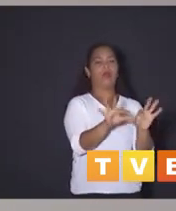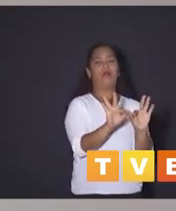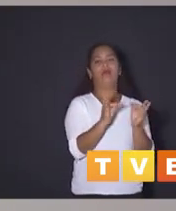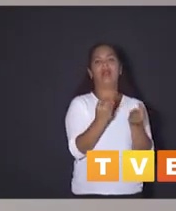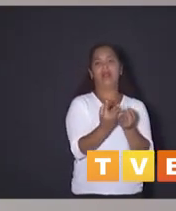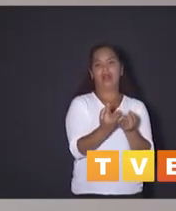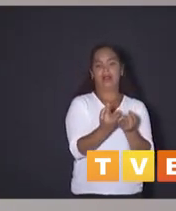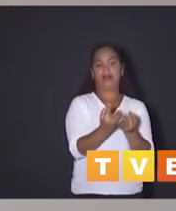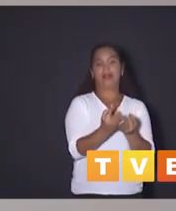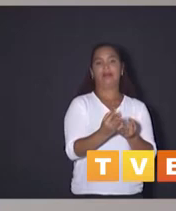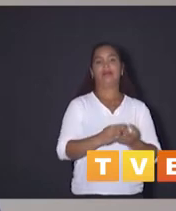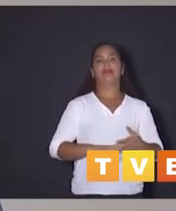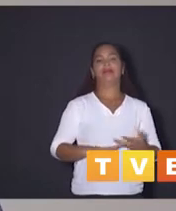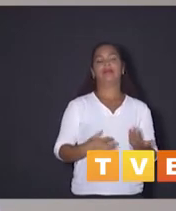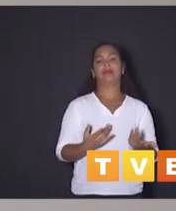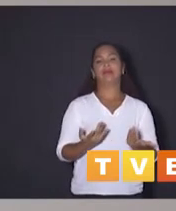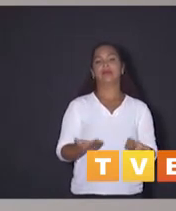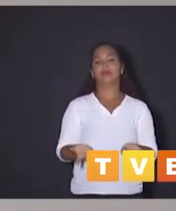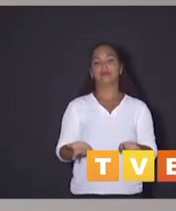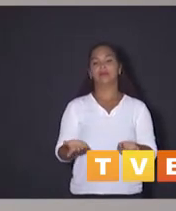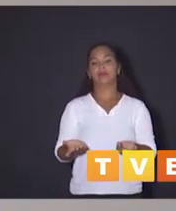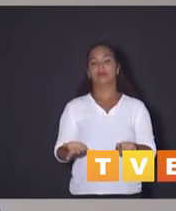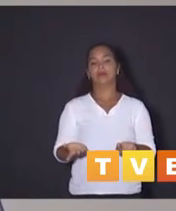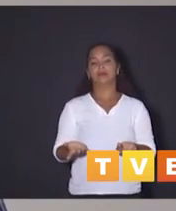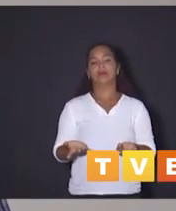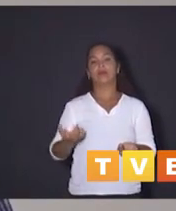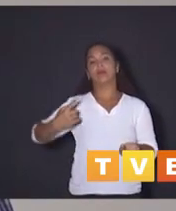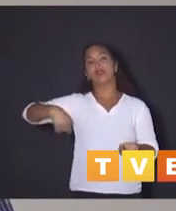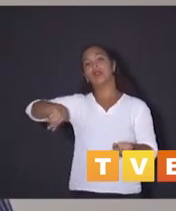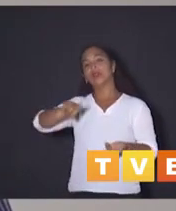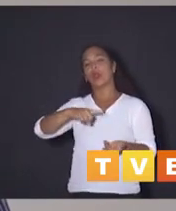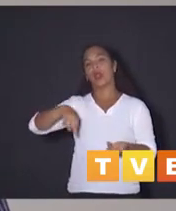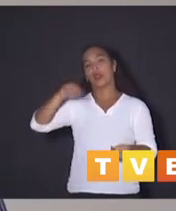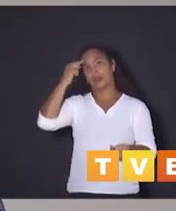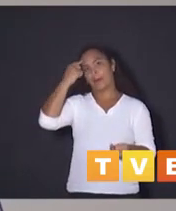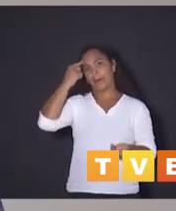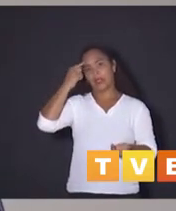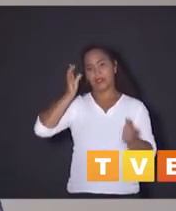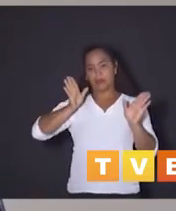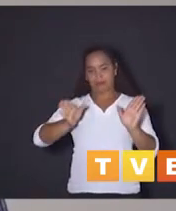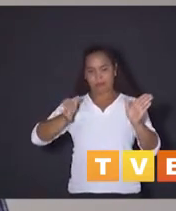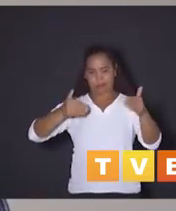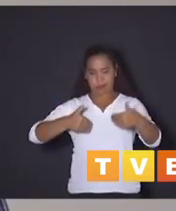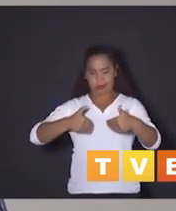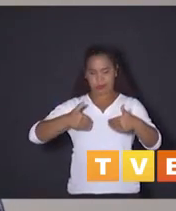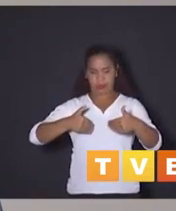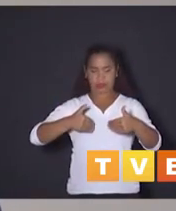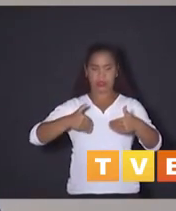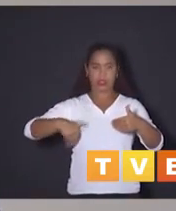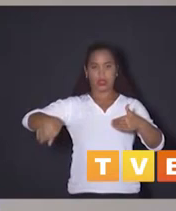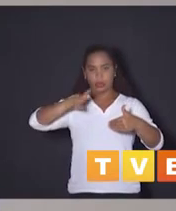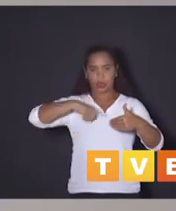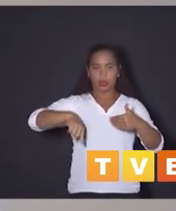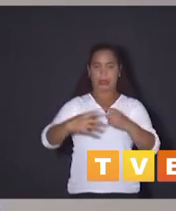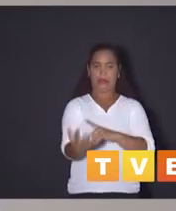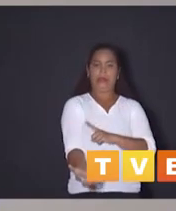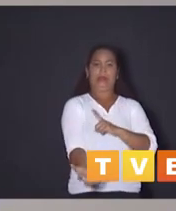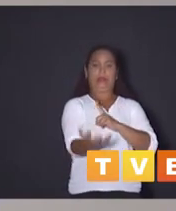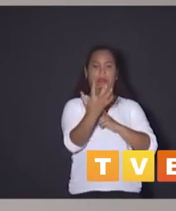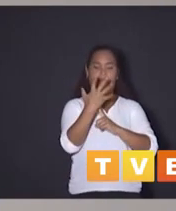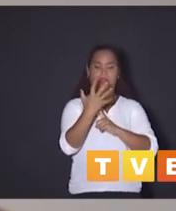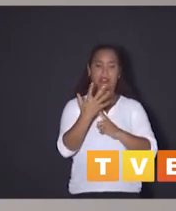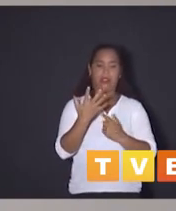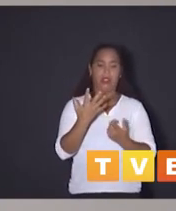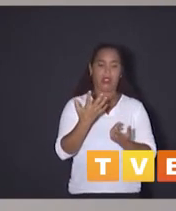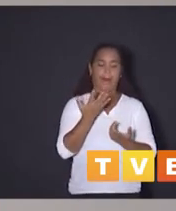ou seja a despeito desta padronização alimentar que todos nós somos vítimas ou seja a priorização